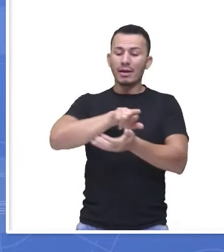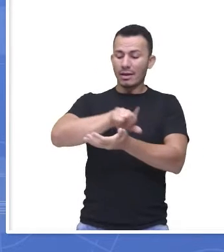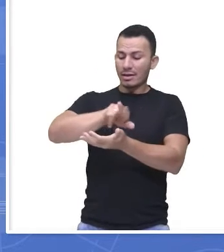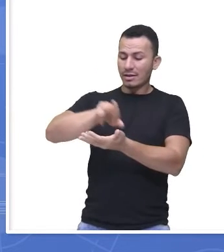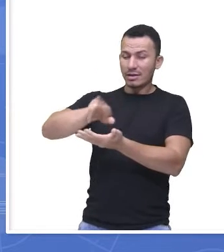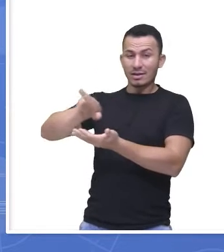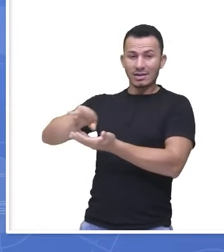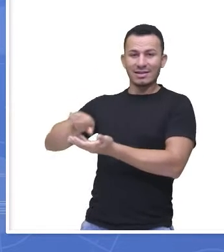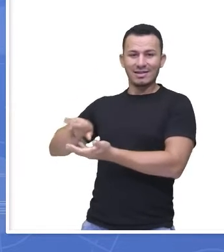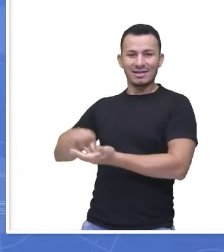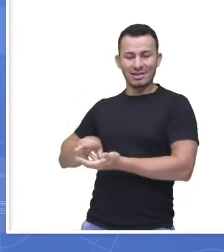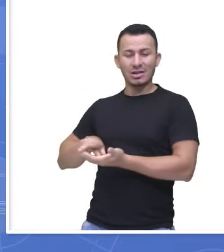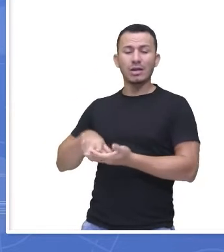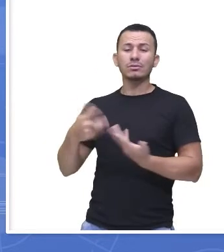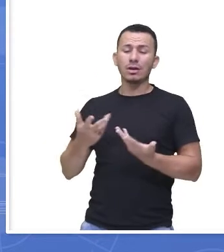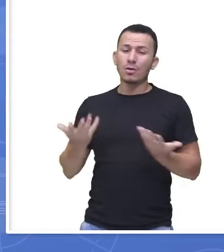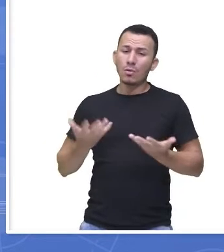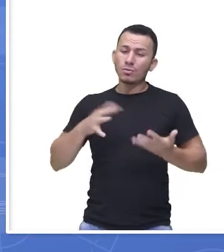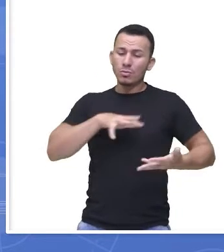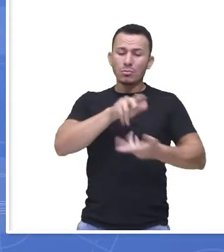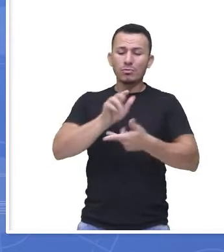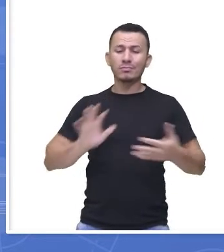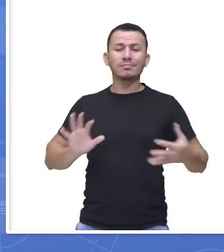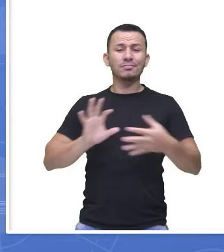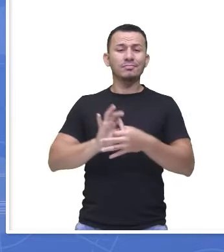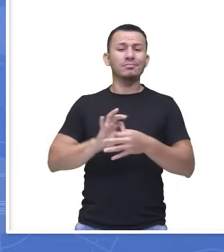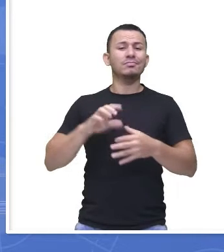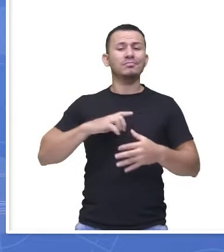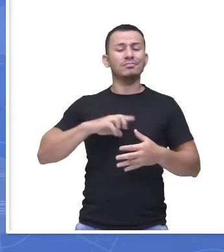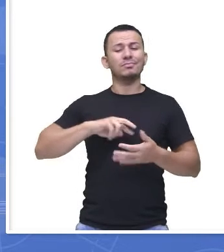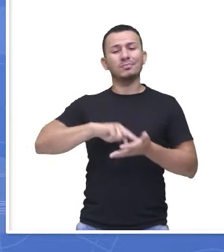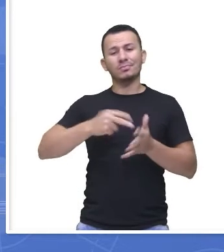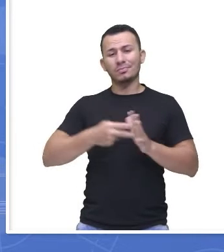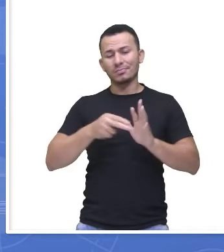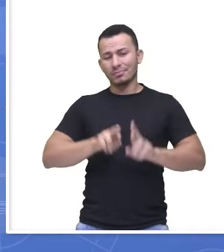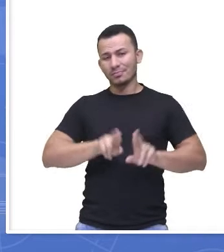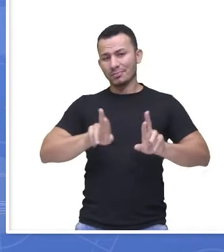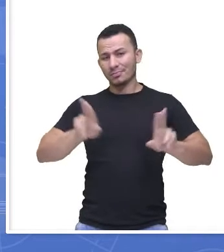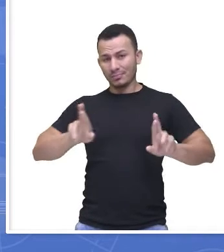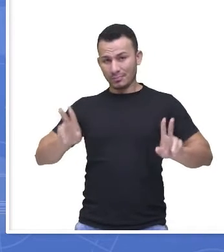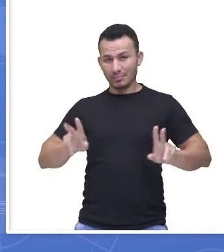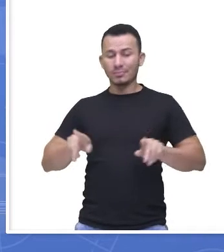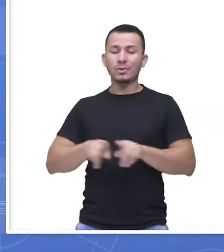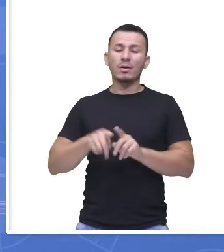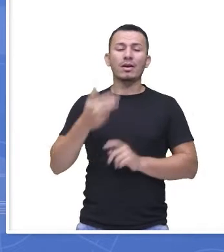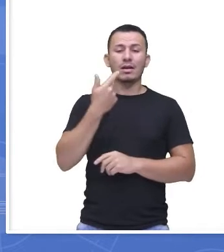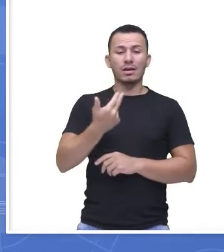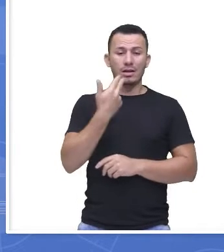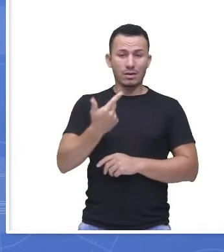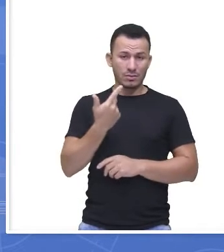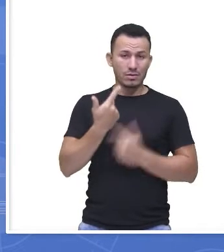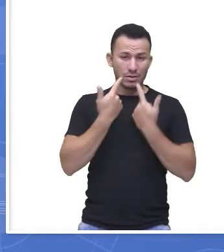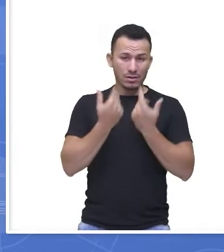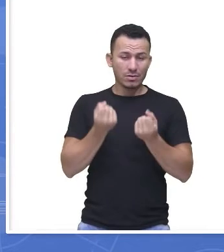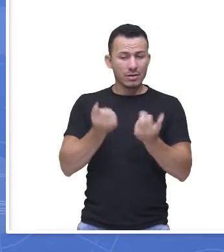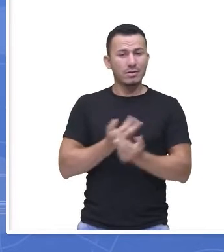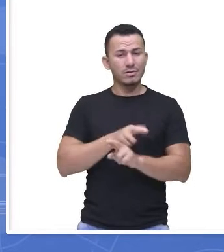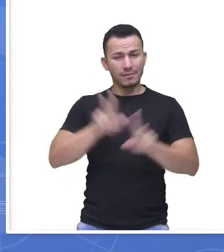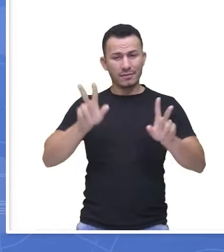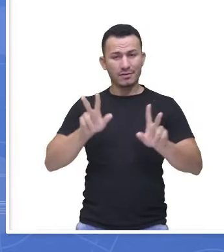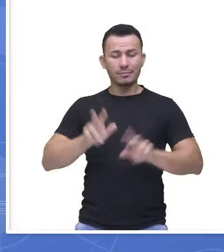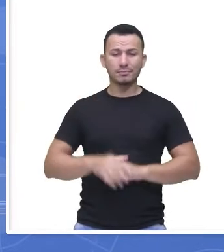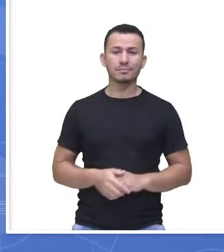Então, é assim que nós vivemos. O nosso mundo é esse, é um mundo diverso, né? Então, a diversidade linguística. Tem